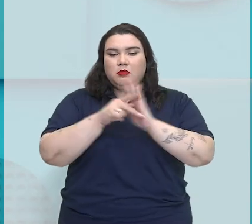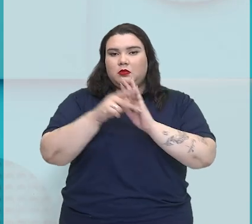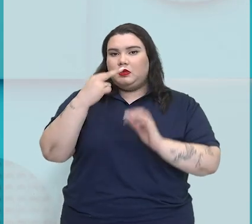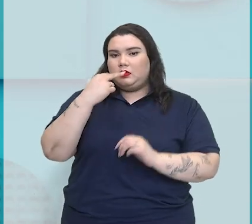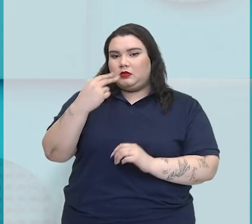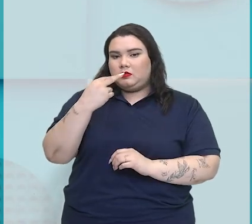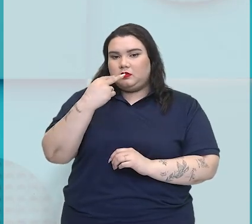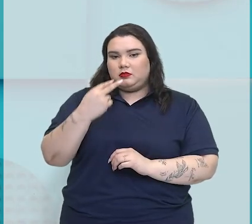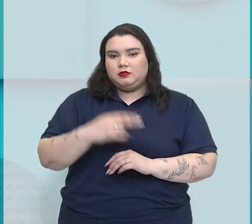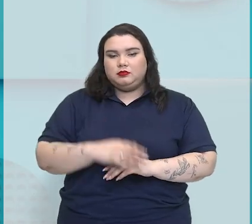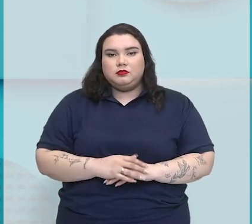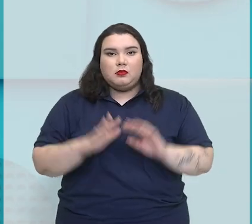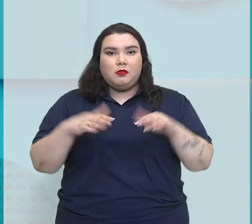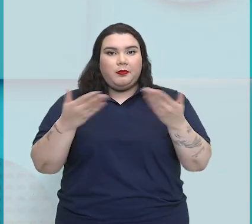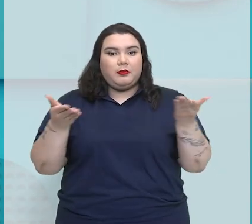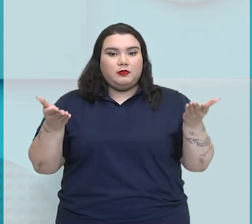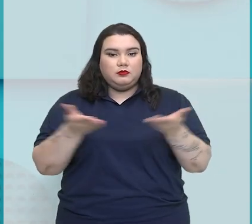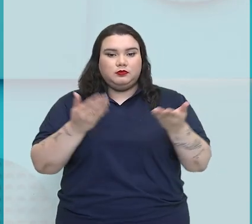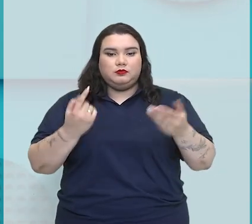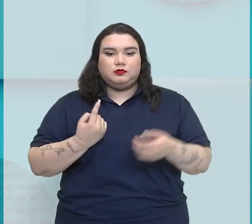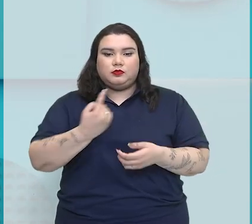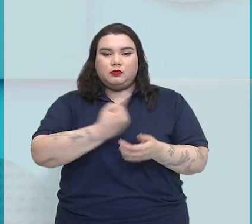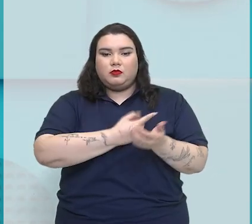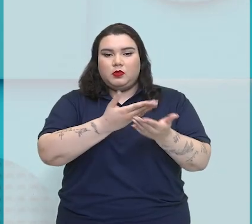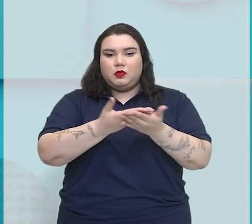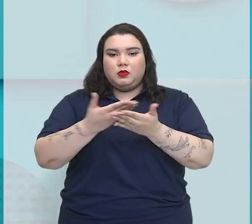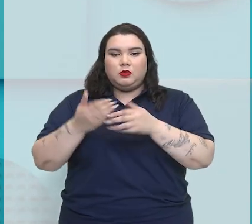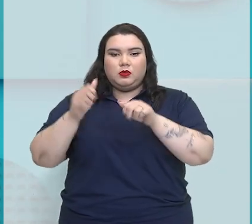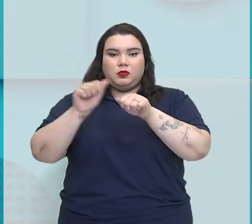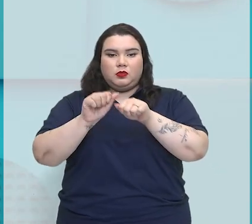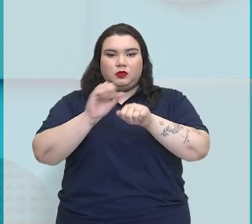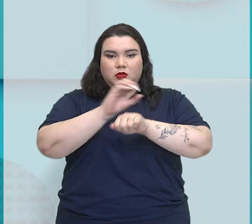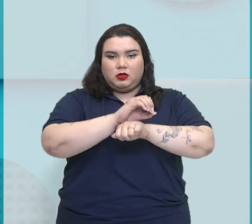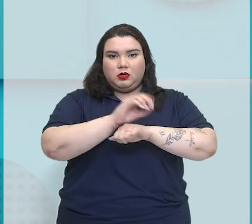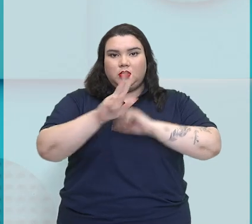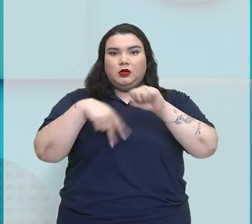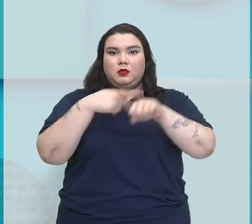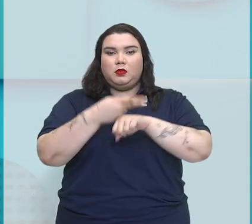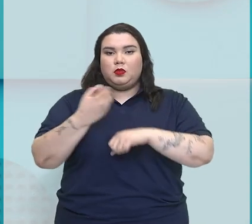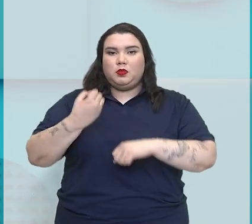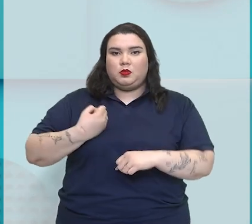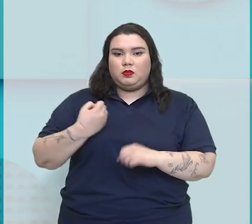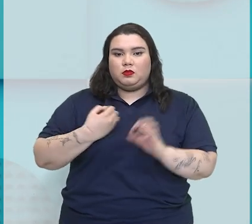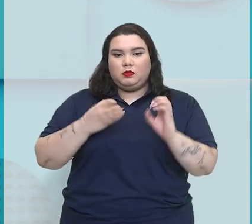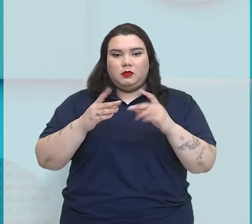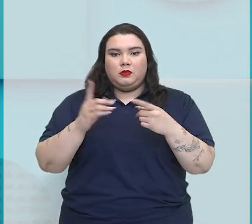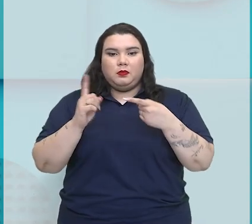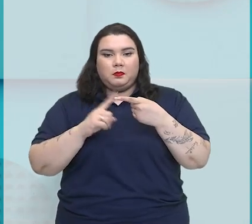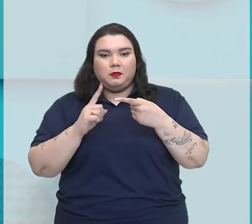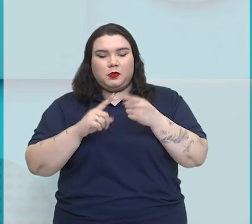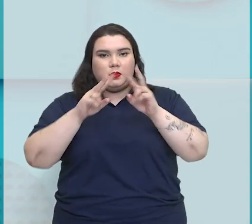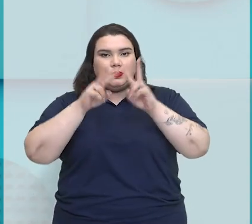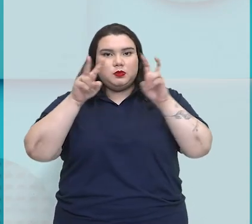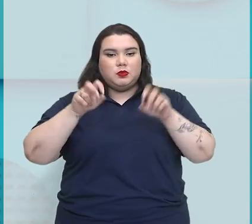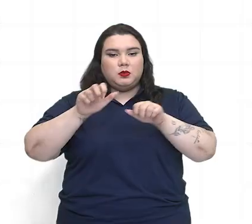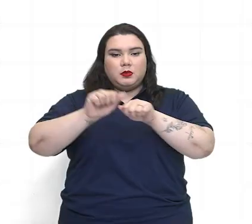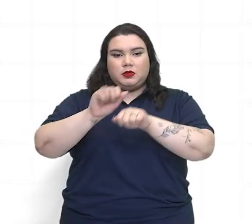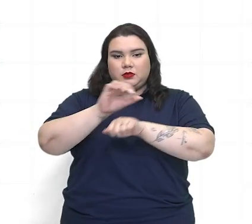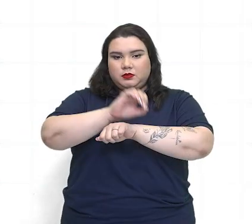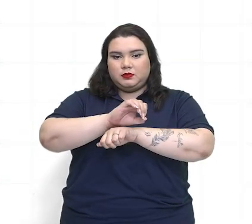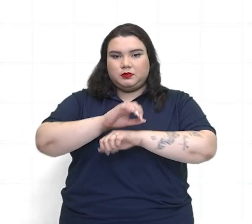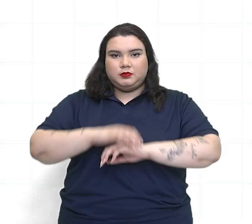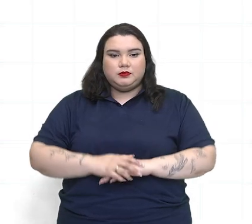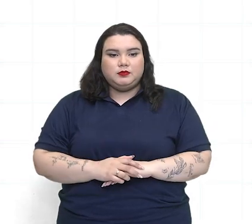língua. Então, hoje nós vamos estudar o artigo e depois o numeral. Vamos conhecer primeiro sobre o